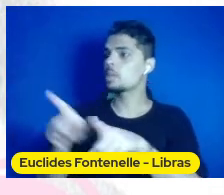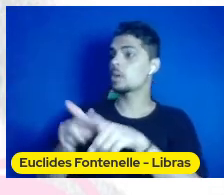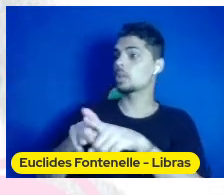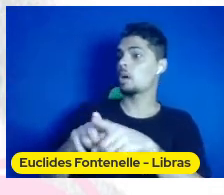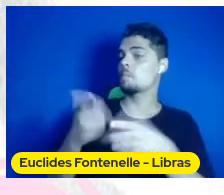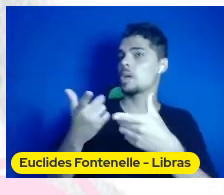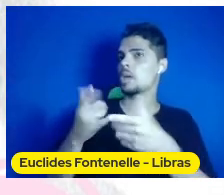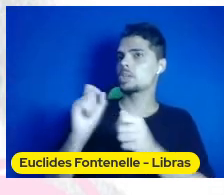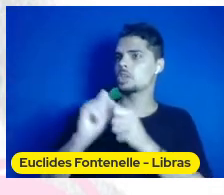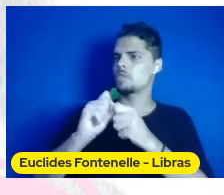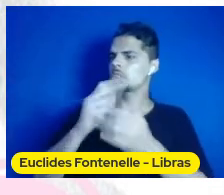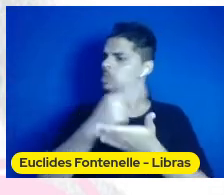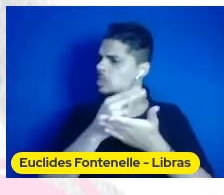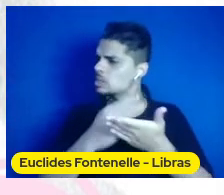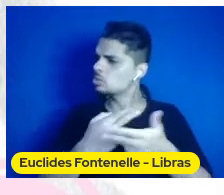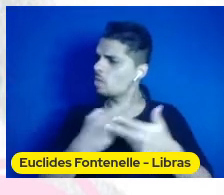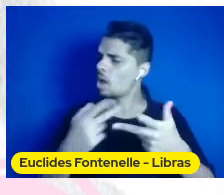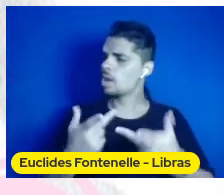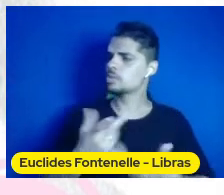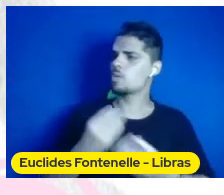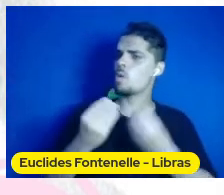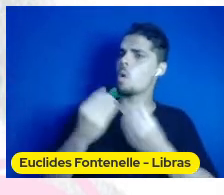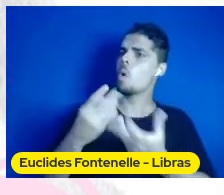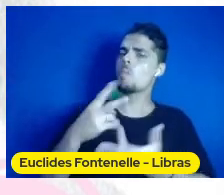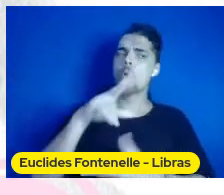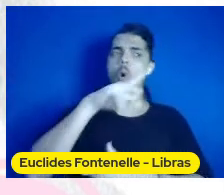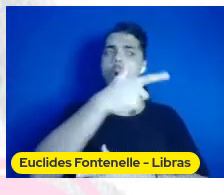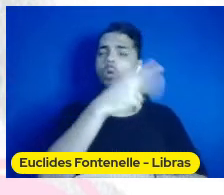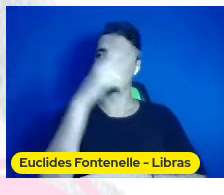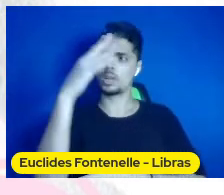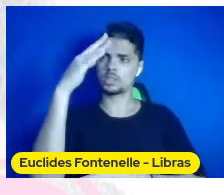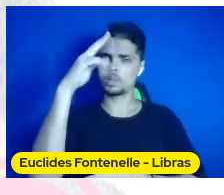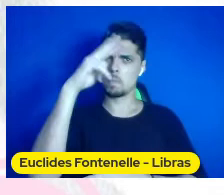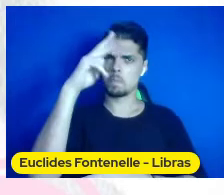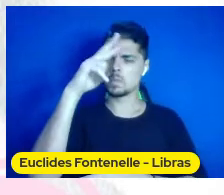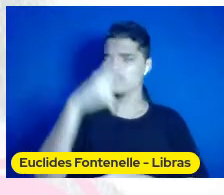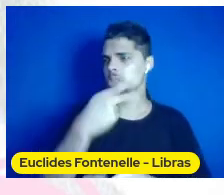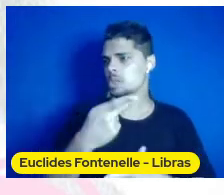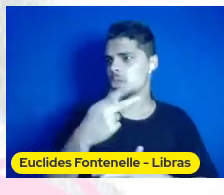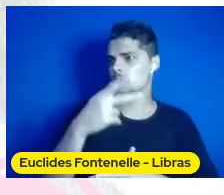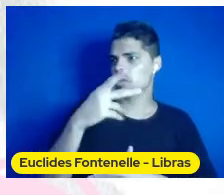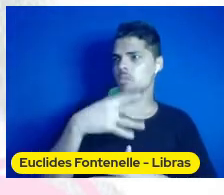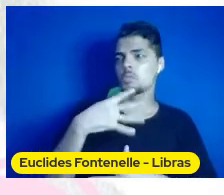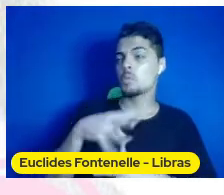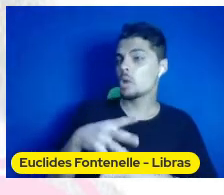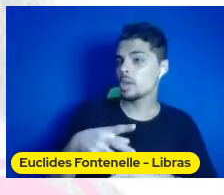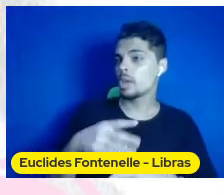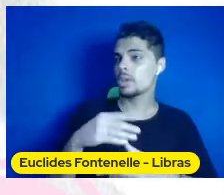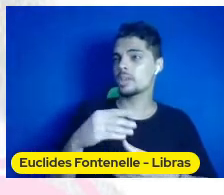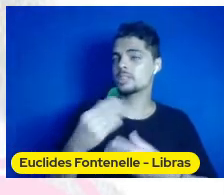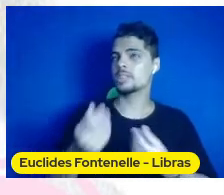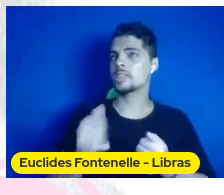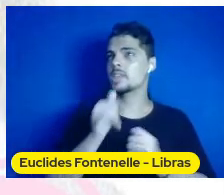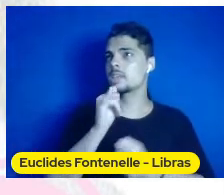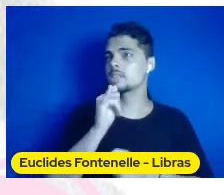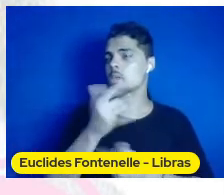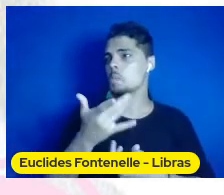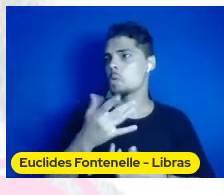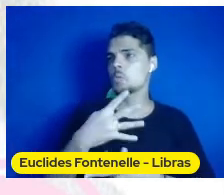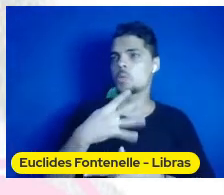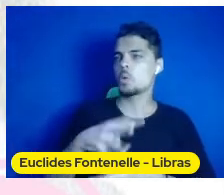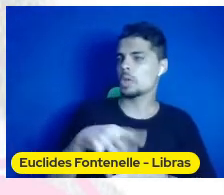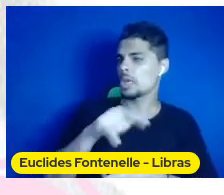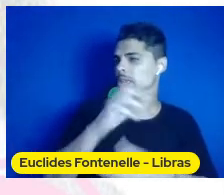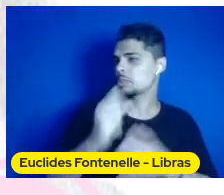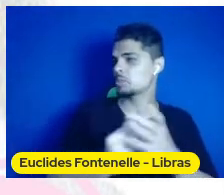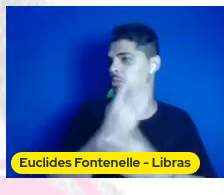ainda está por fora do assunto, o que é cinema de animação, quais seus processos, do que consiste o trabalho de um